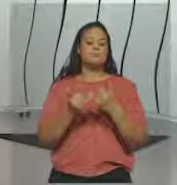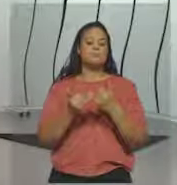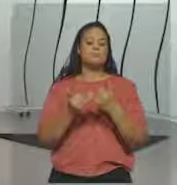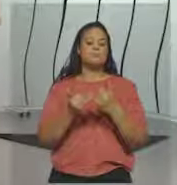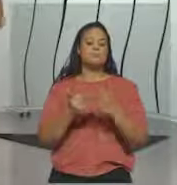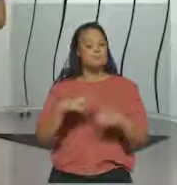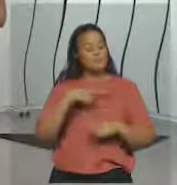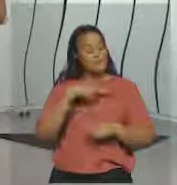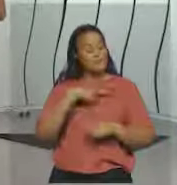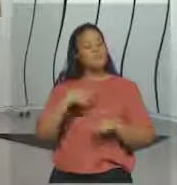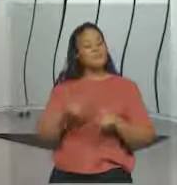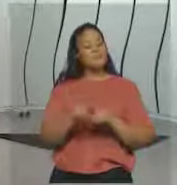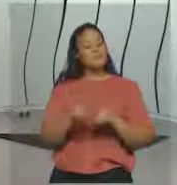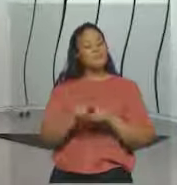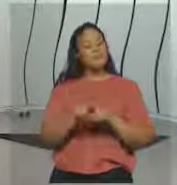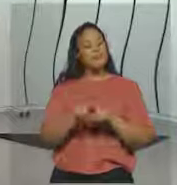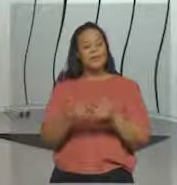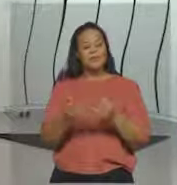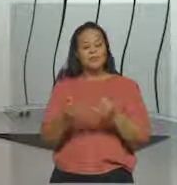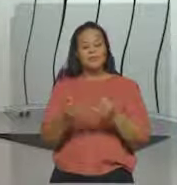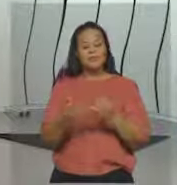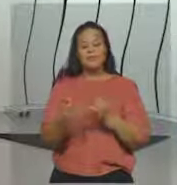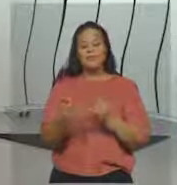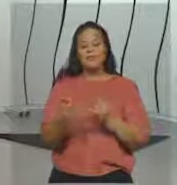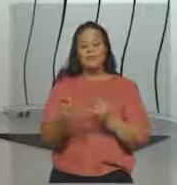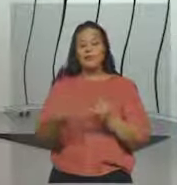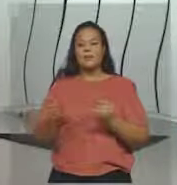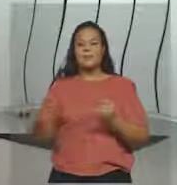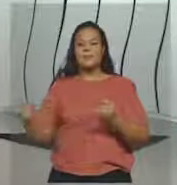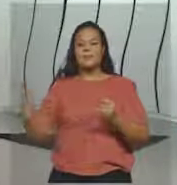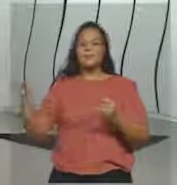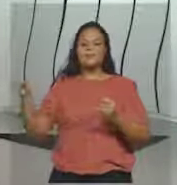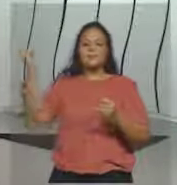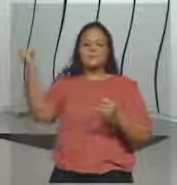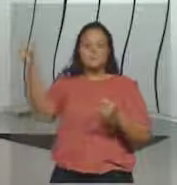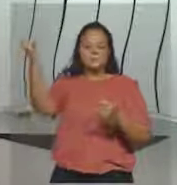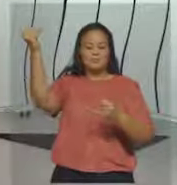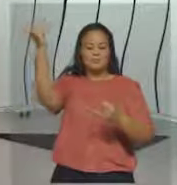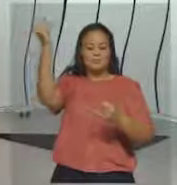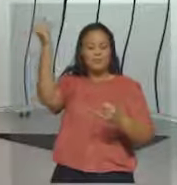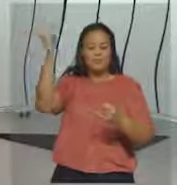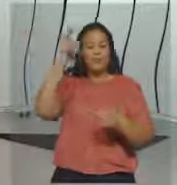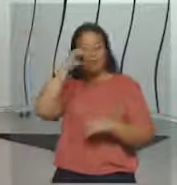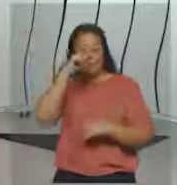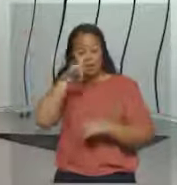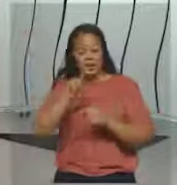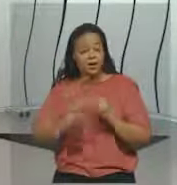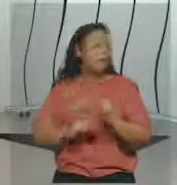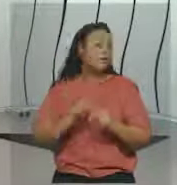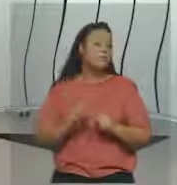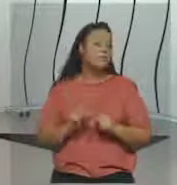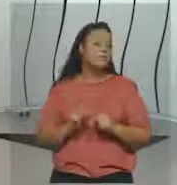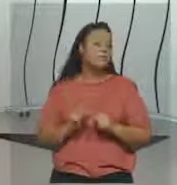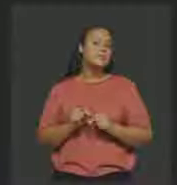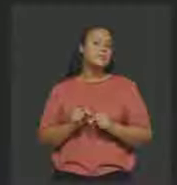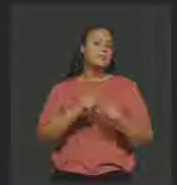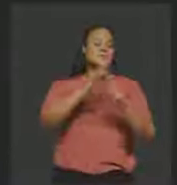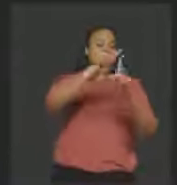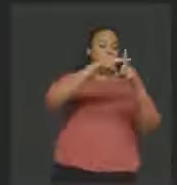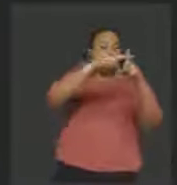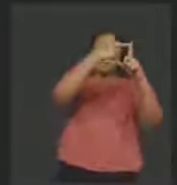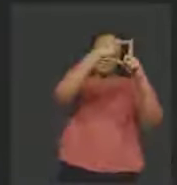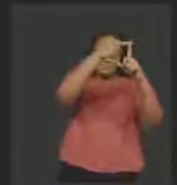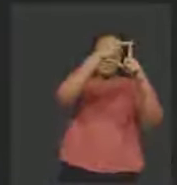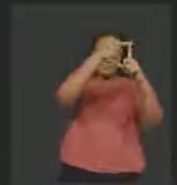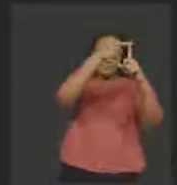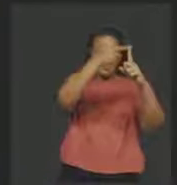Temos também o circuito aberto. Vamos ver na figura como fica isso. Lembrando sempre aqui, polo positivo dessa